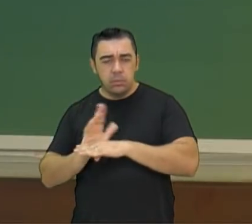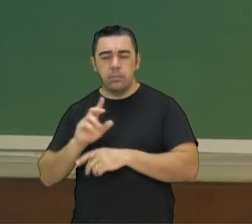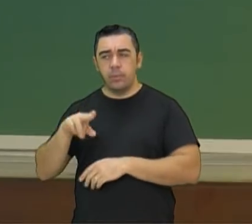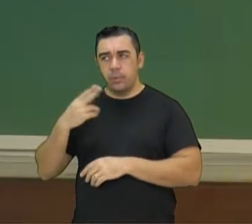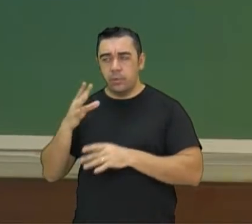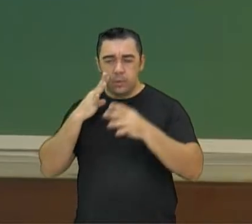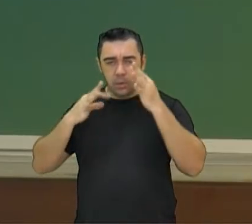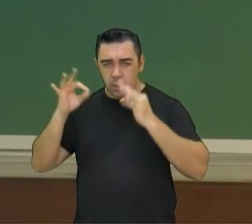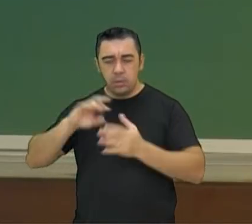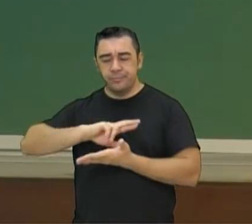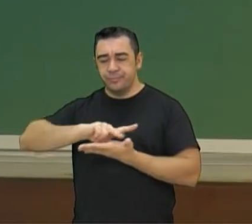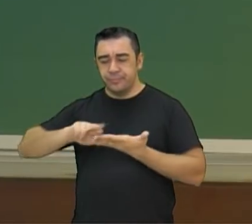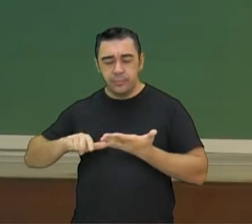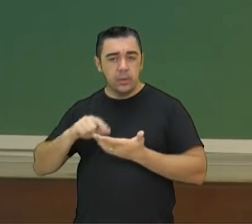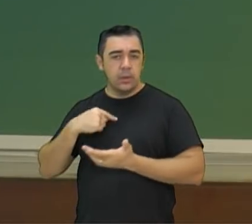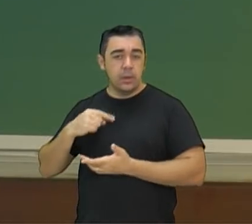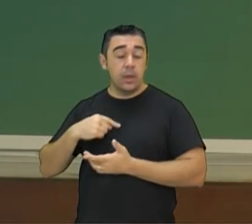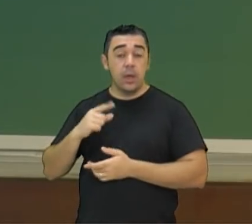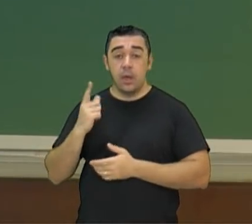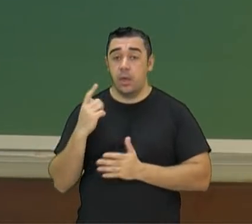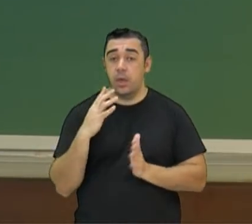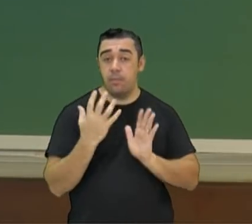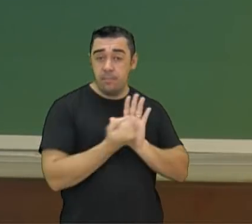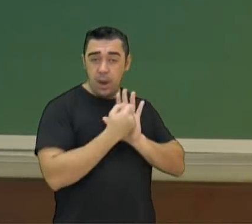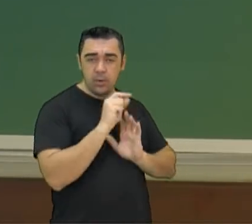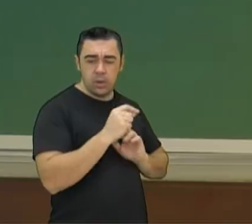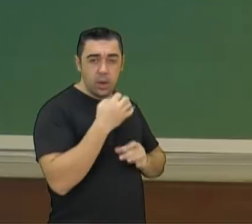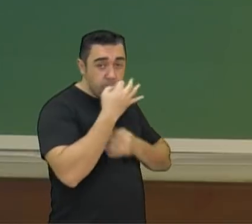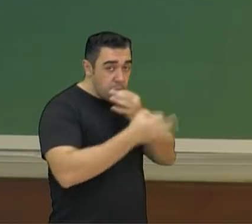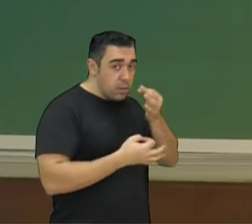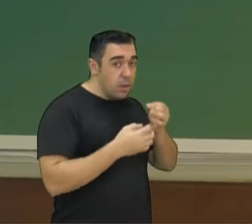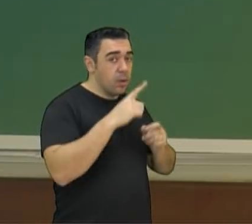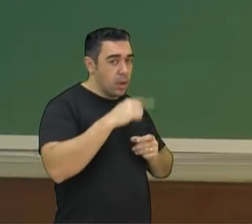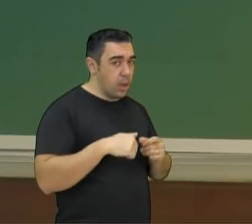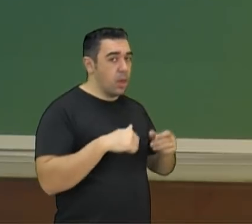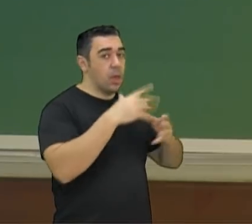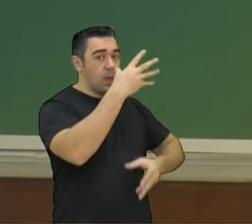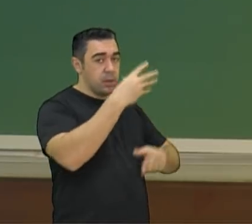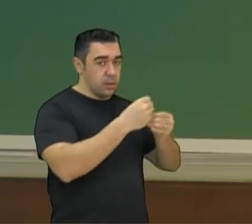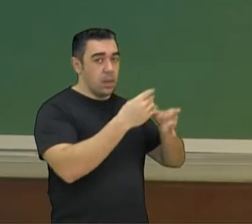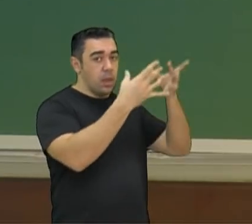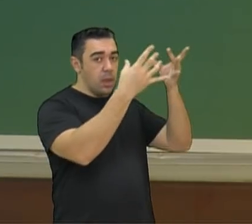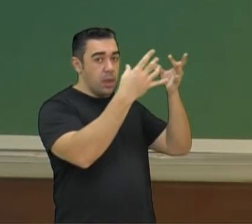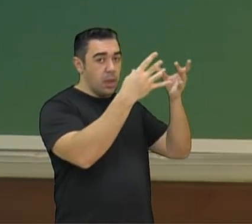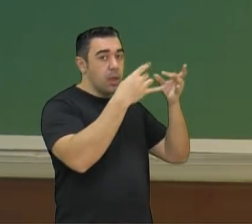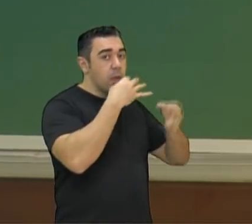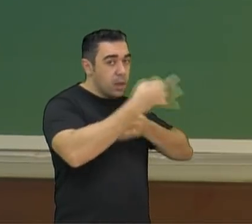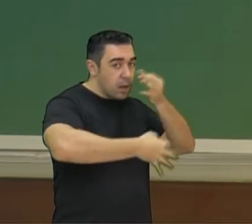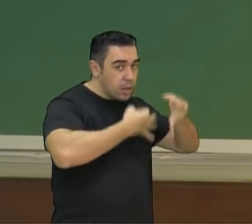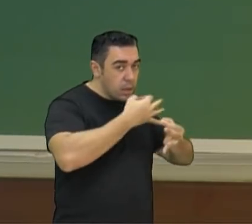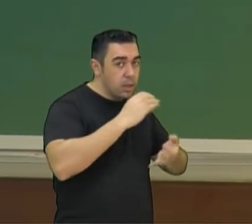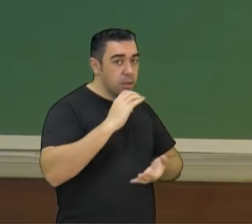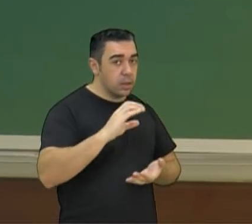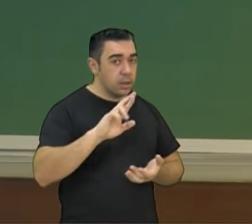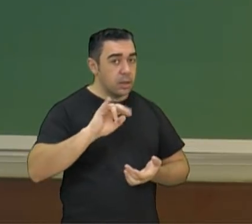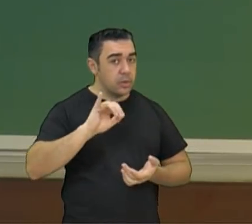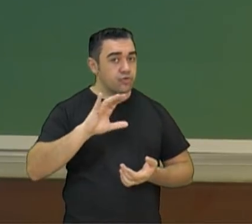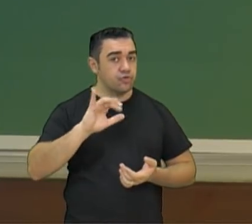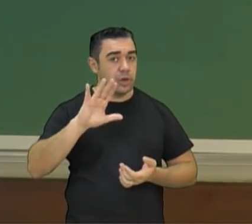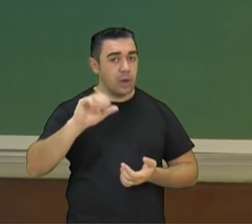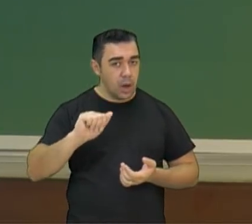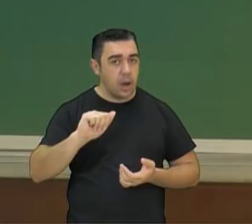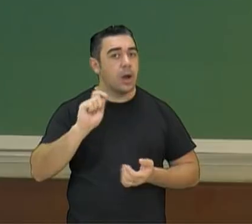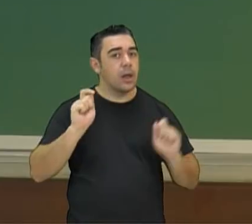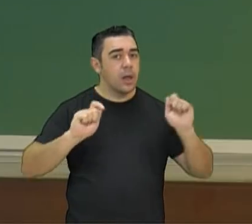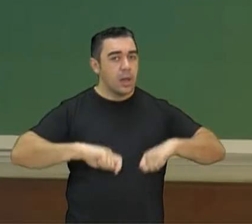Não, né? Onde que o autor registra suas percepções e faz julgamento de valor da obra analisada é na resenha crítica, que ele pode atuar com